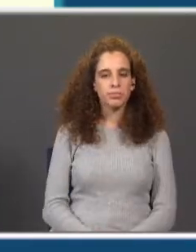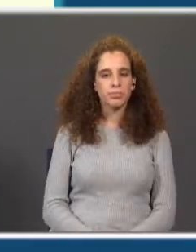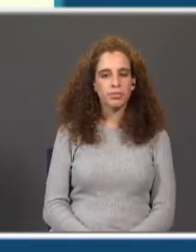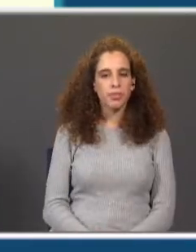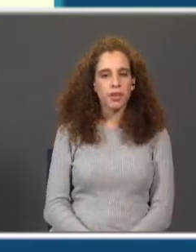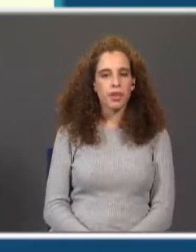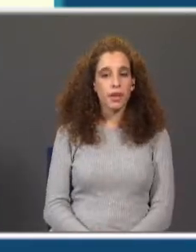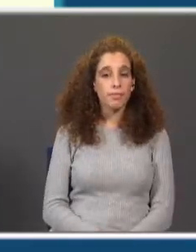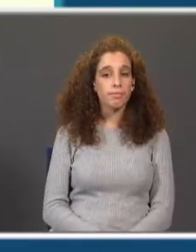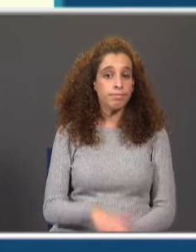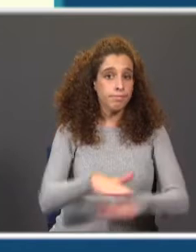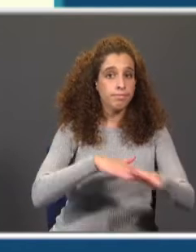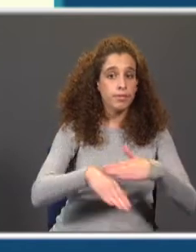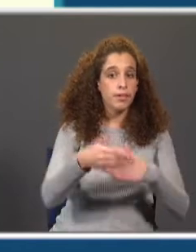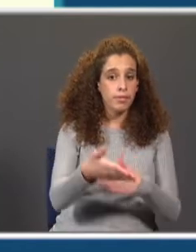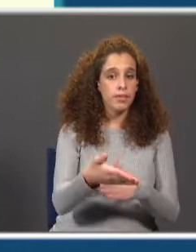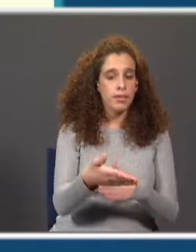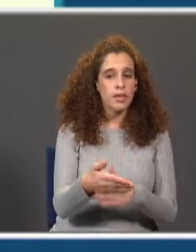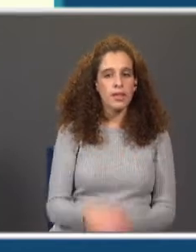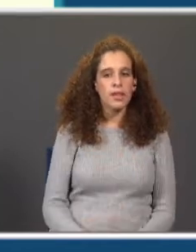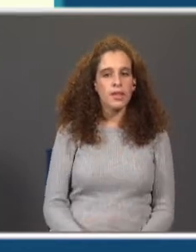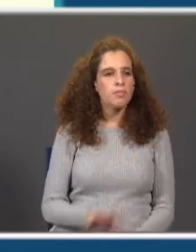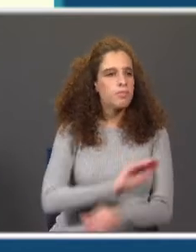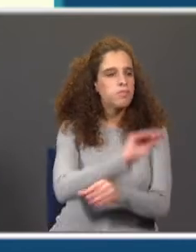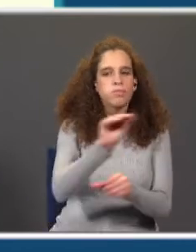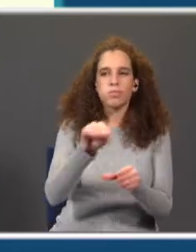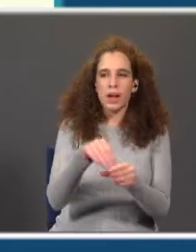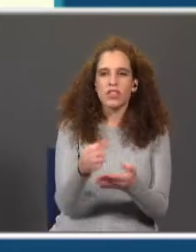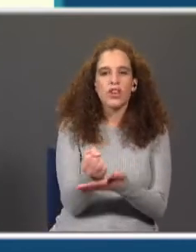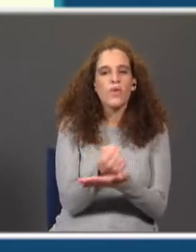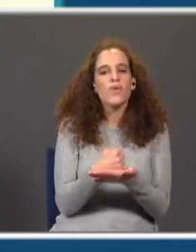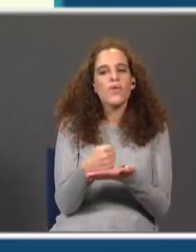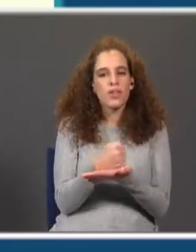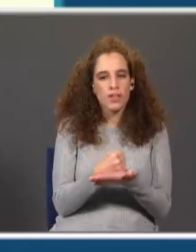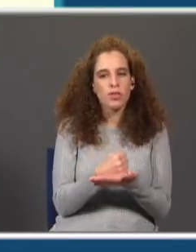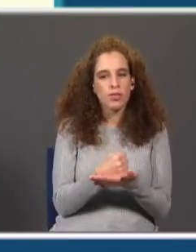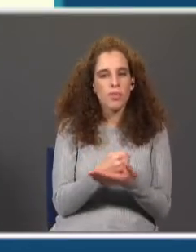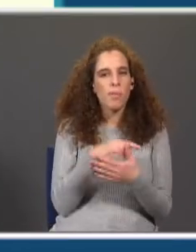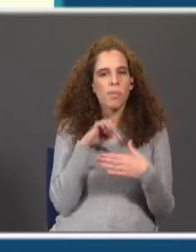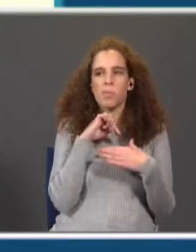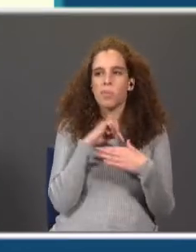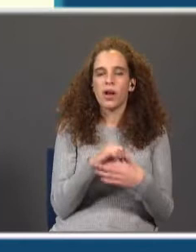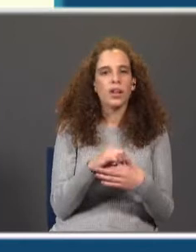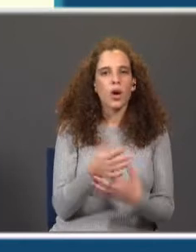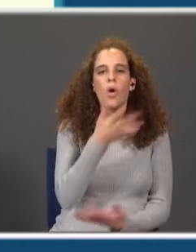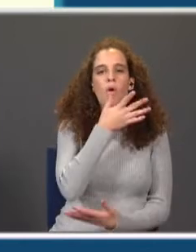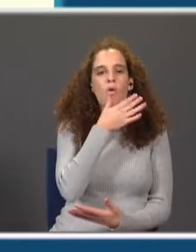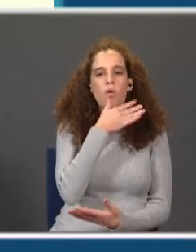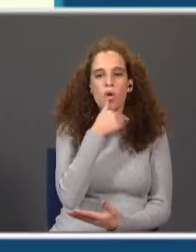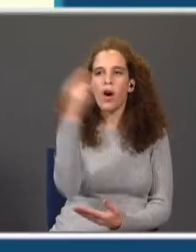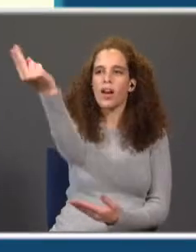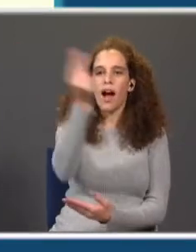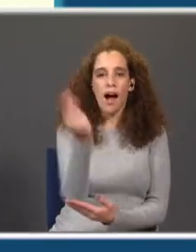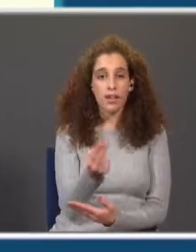Essa concretização de preencher vazios e preenchê-los com cor, com arte, e a arte tem muito